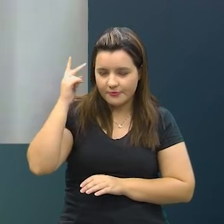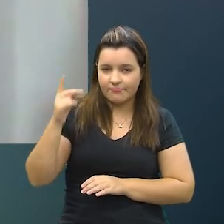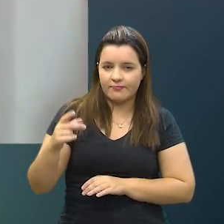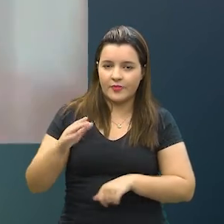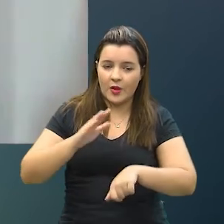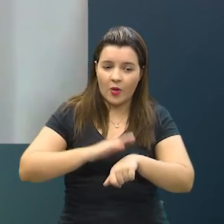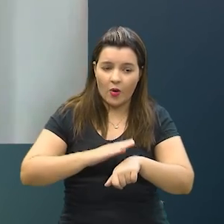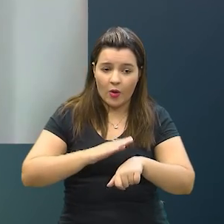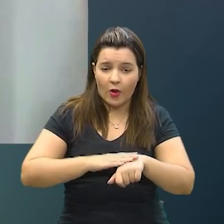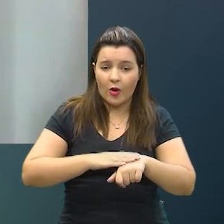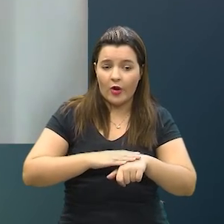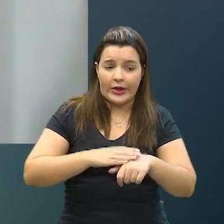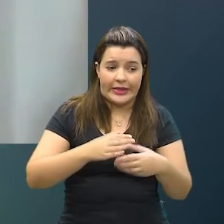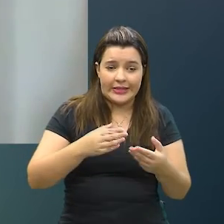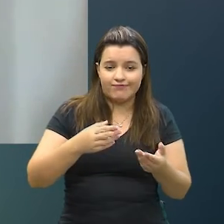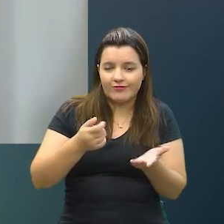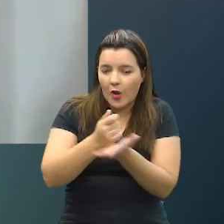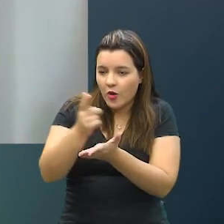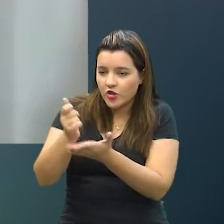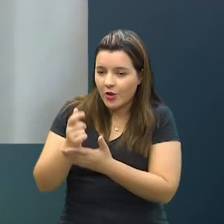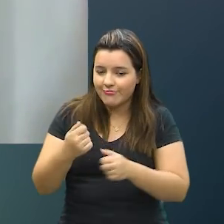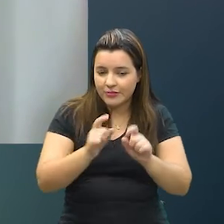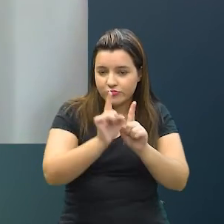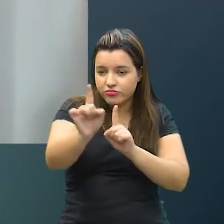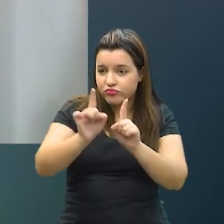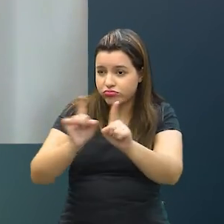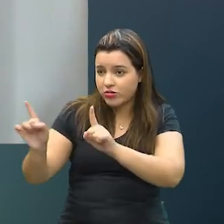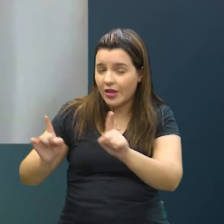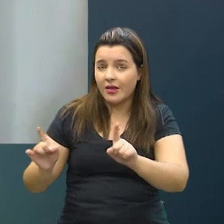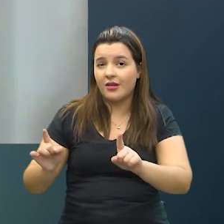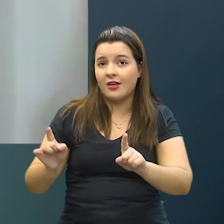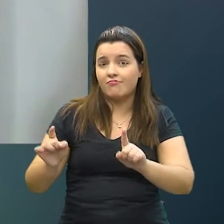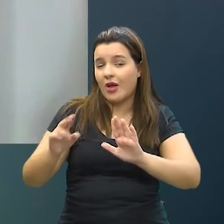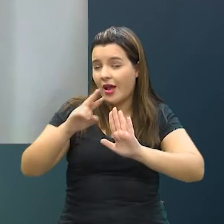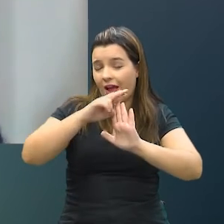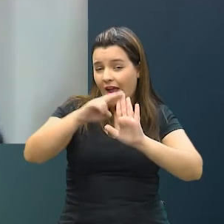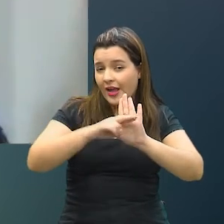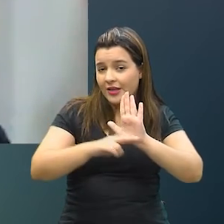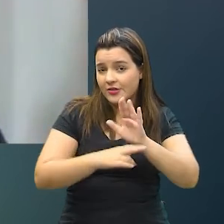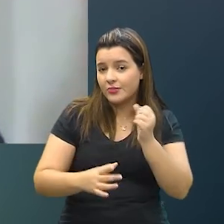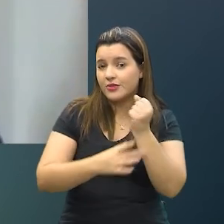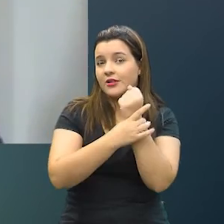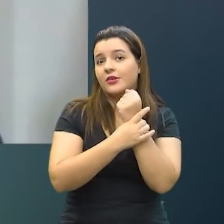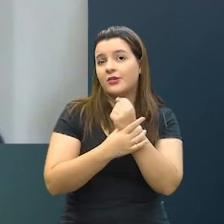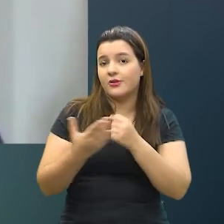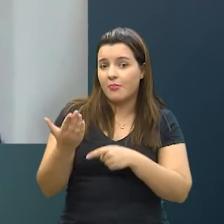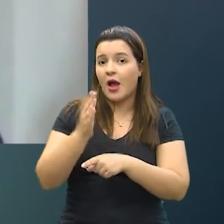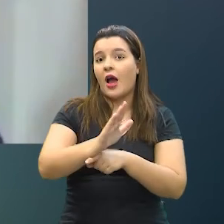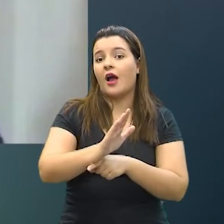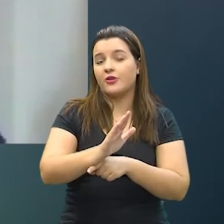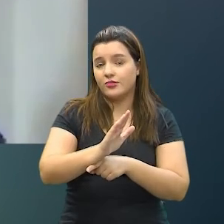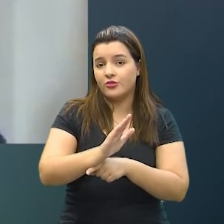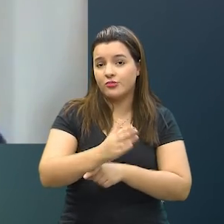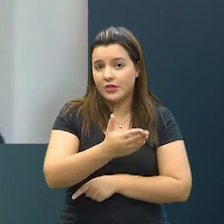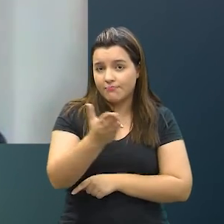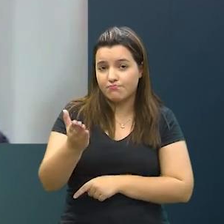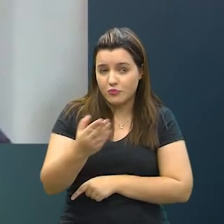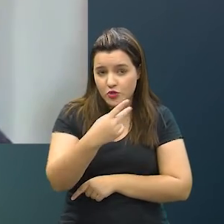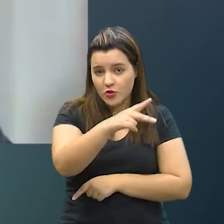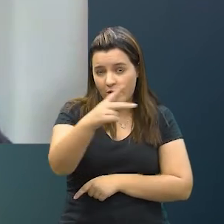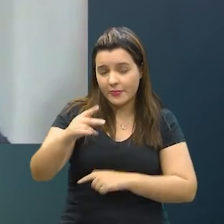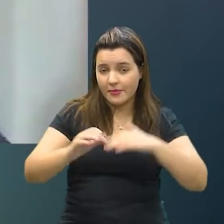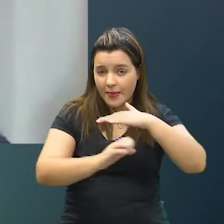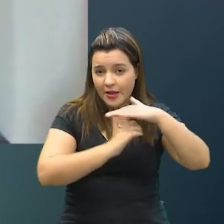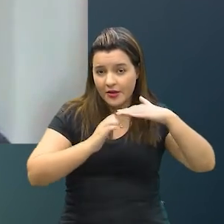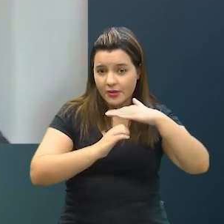consumir, como é que elas fazem isso? Então, esses protocolos de segurança, eles vão ajudar você, né, na sua empresa,